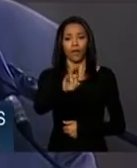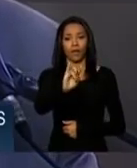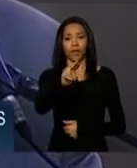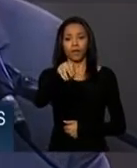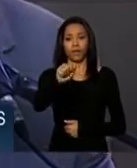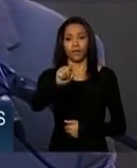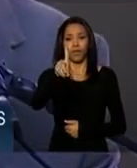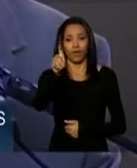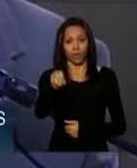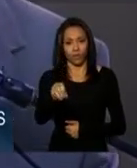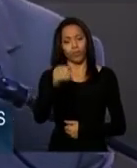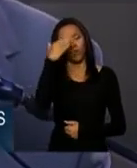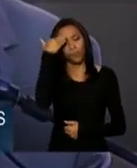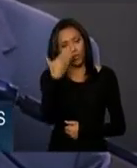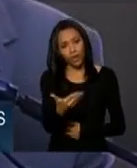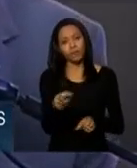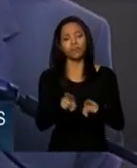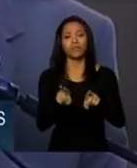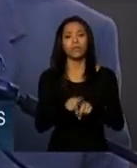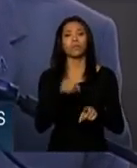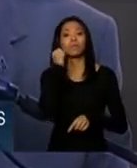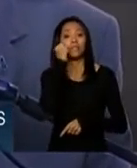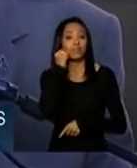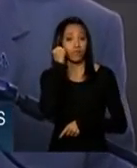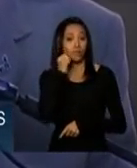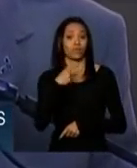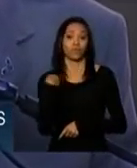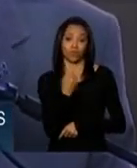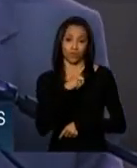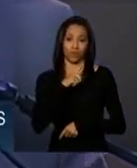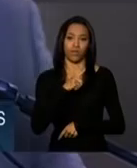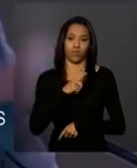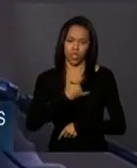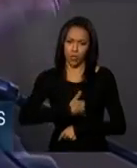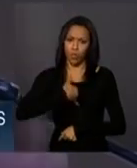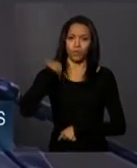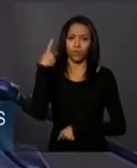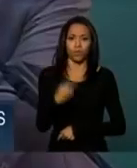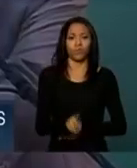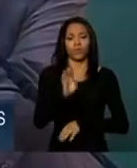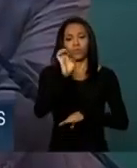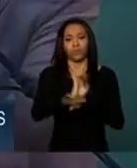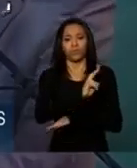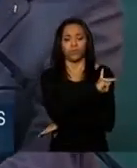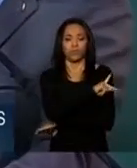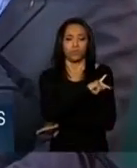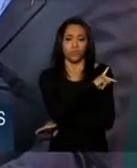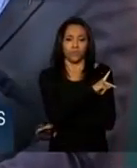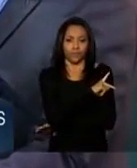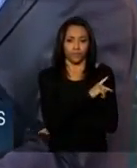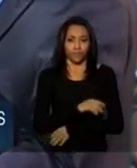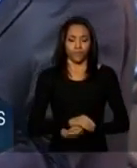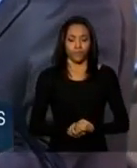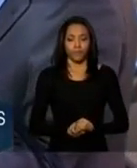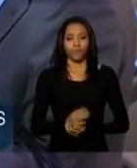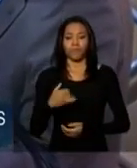sensibilidade, pelo senador que temos e orgulha ao povo do Piauí. E aí, presidenta,